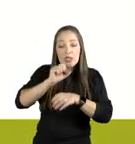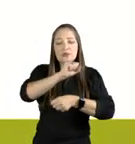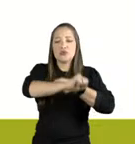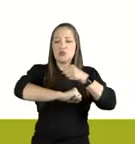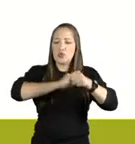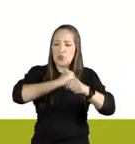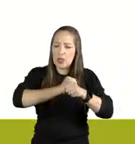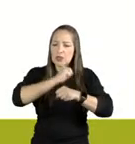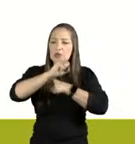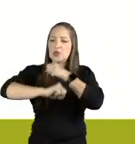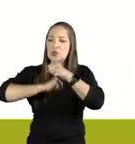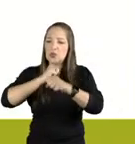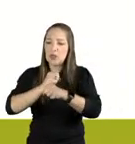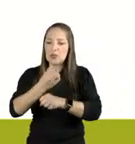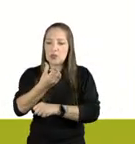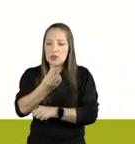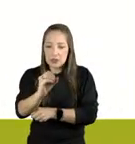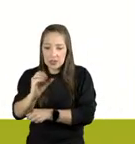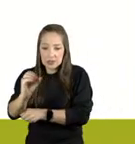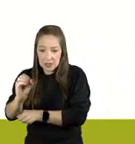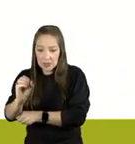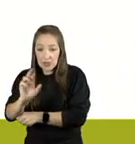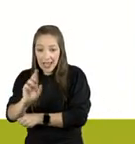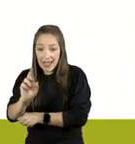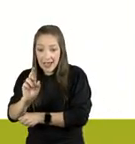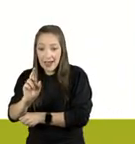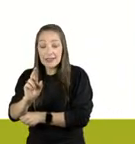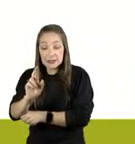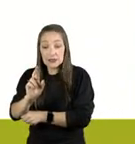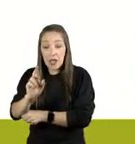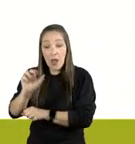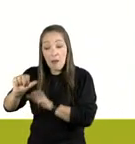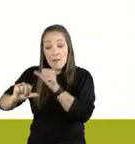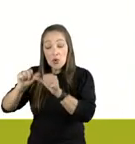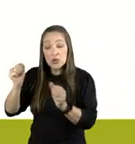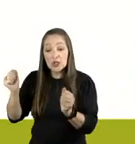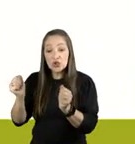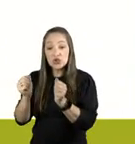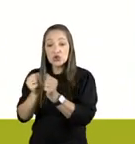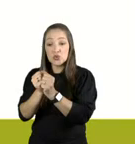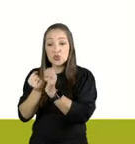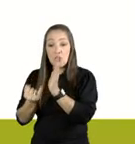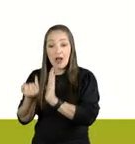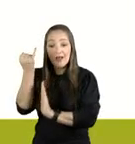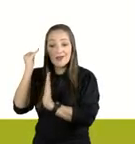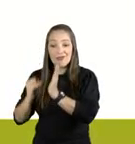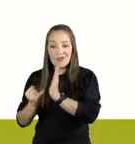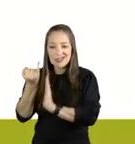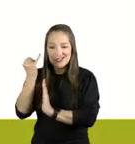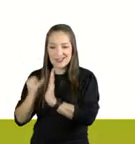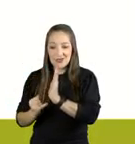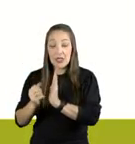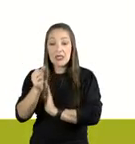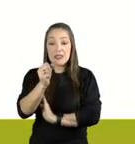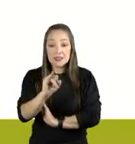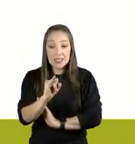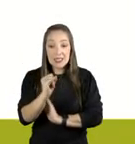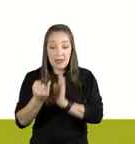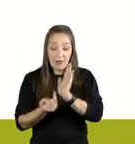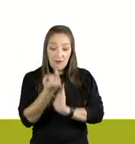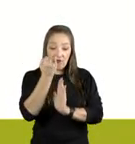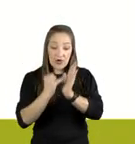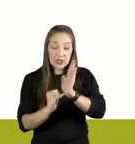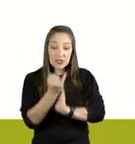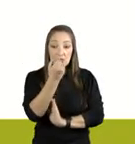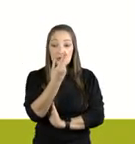esses R$600 com a inflação. Supondo que a inflação for 10%, então, primeiro ano, 660.